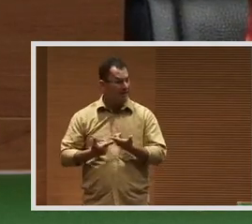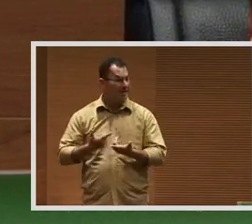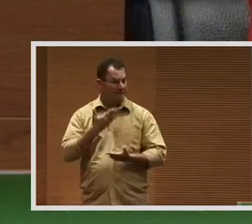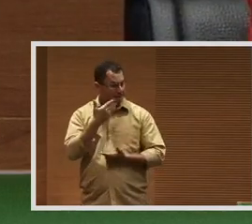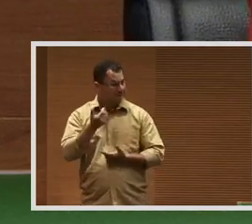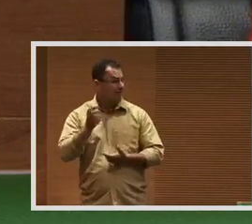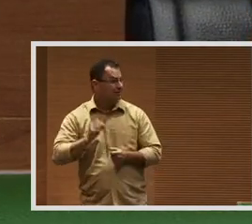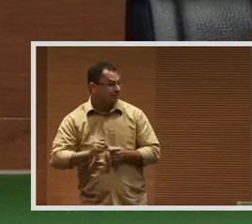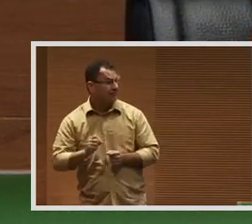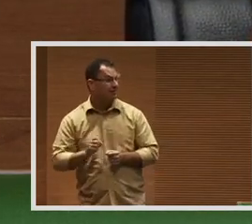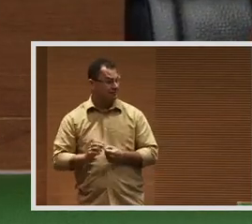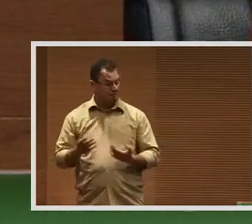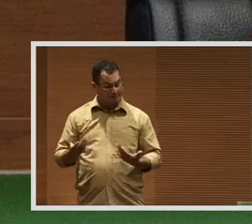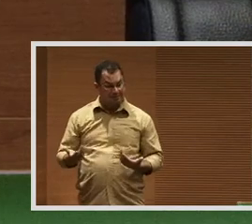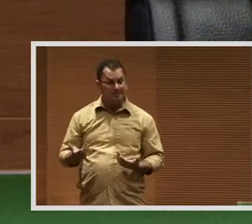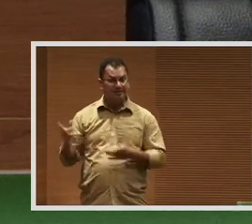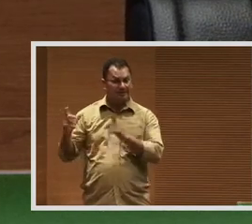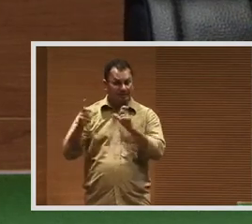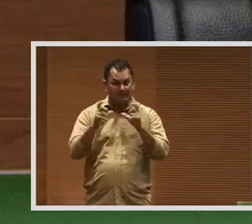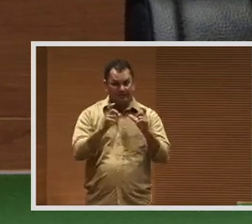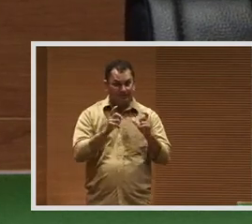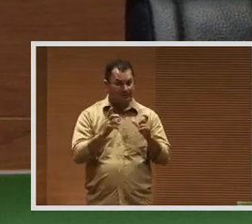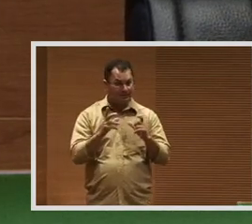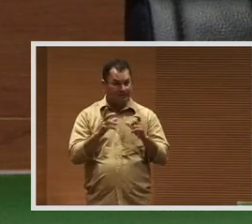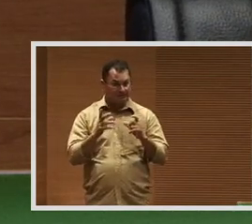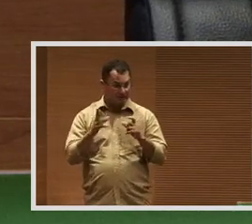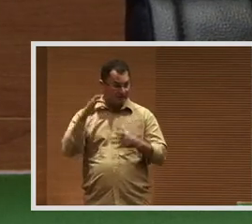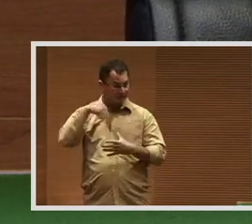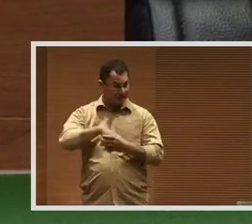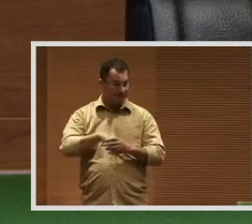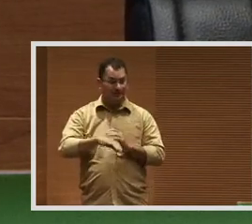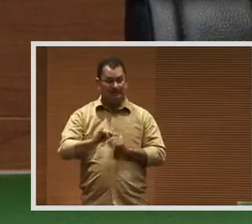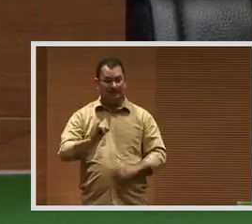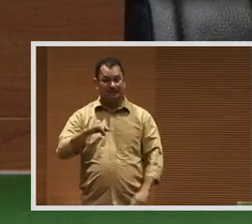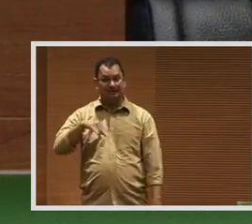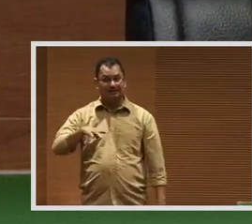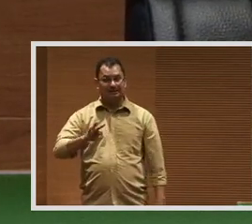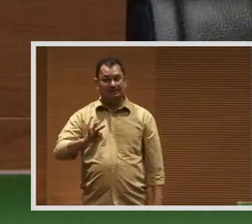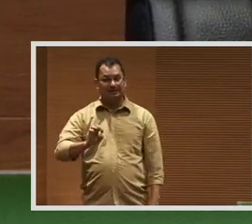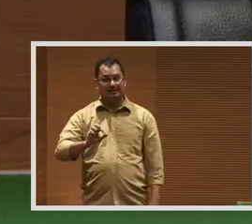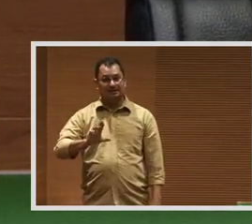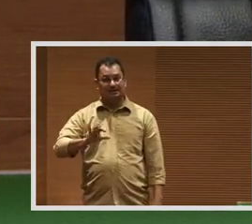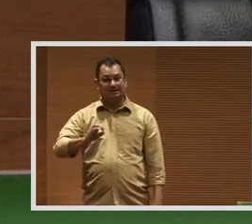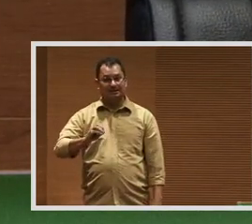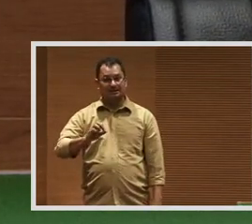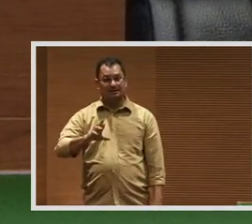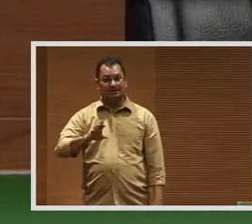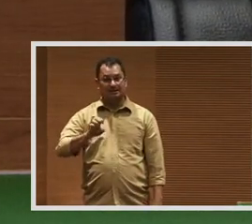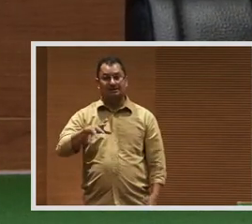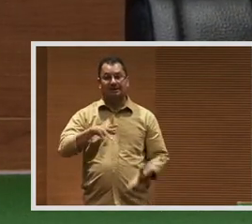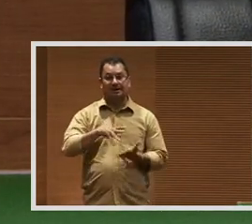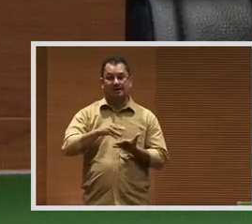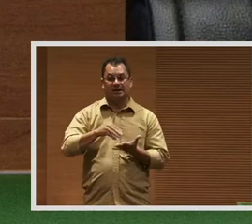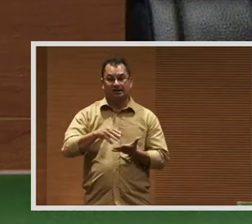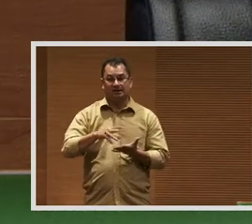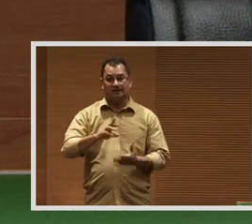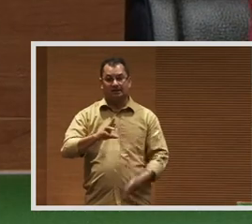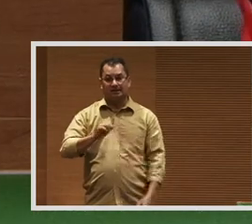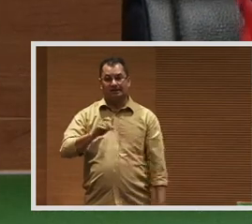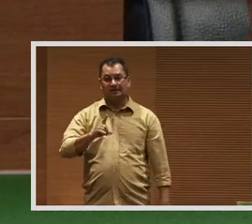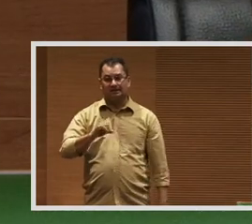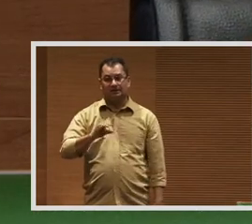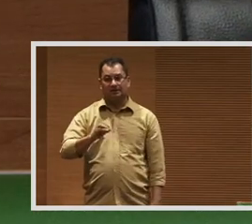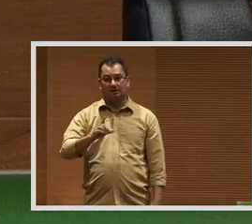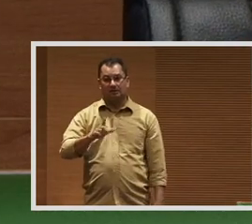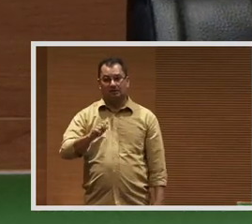fazer fotografia de interiores, como a gente brinca. Fotografia. Que é radiologia.